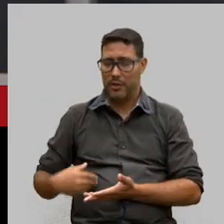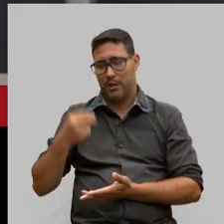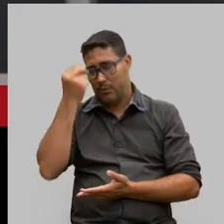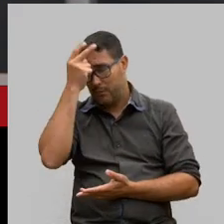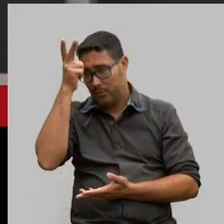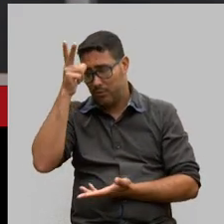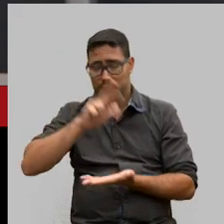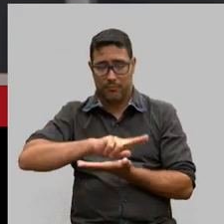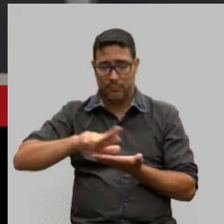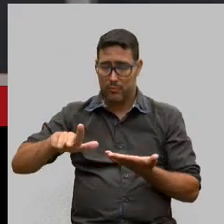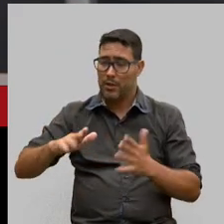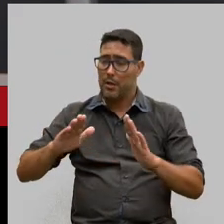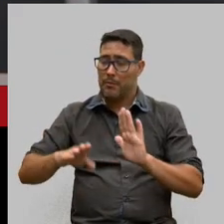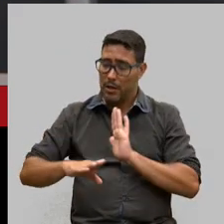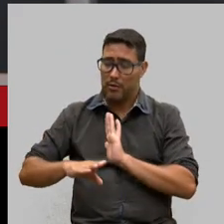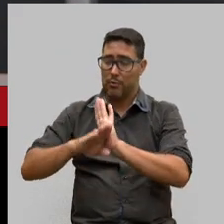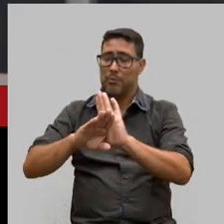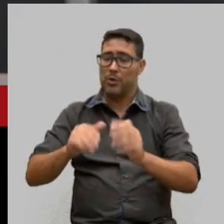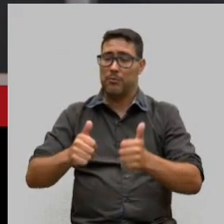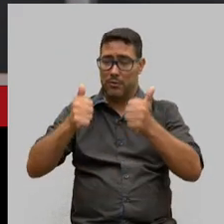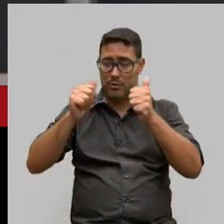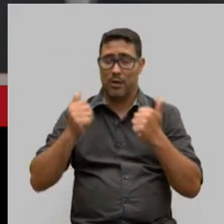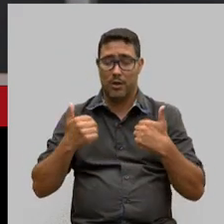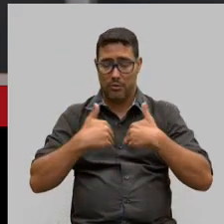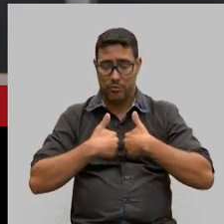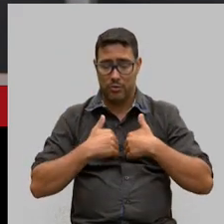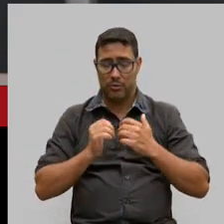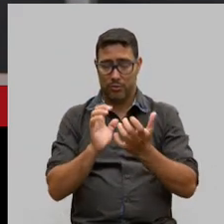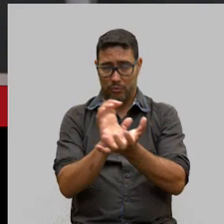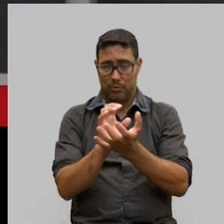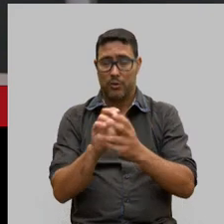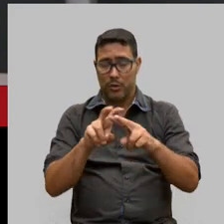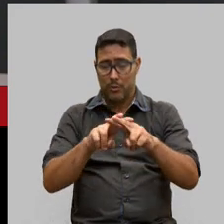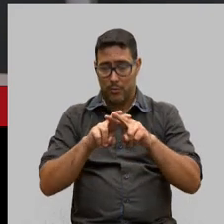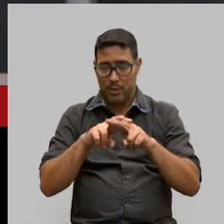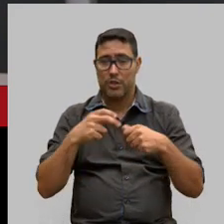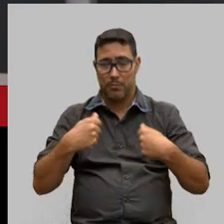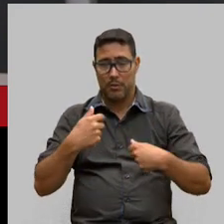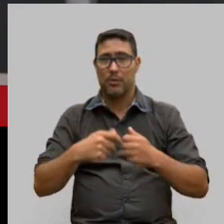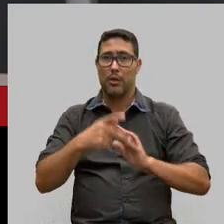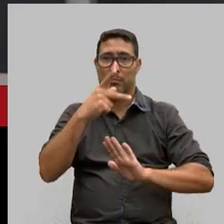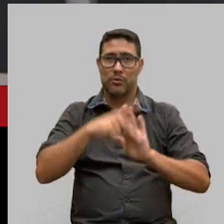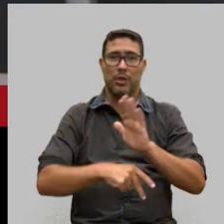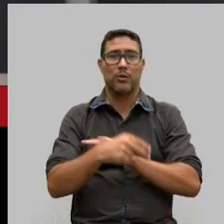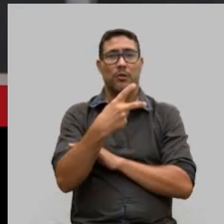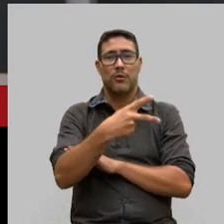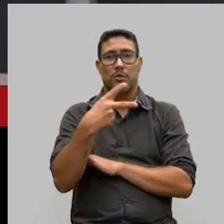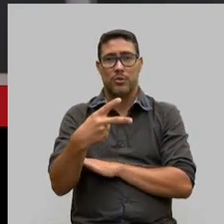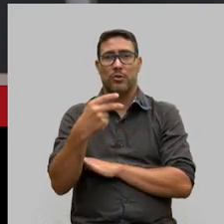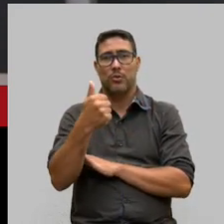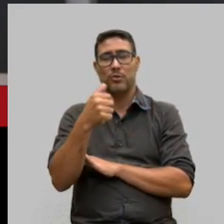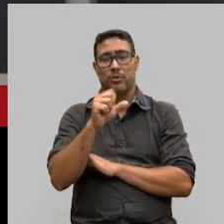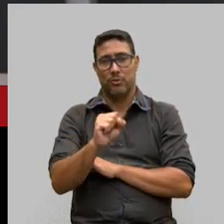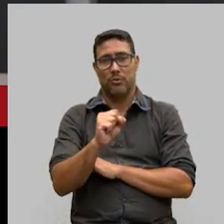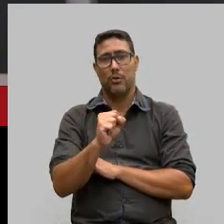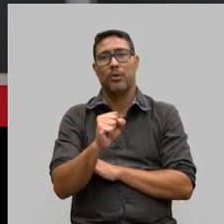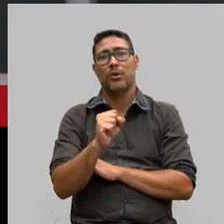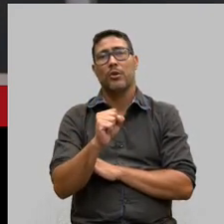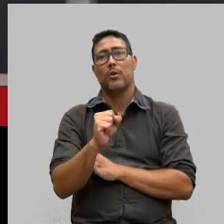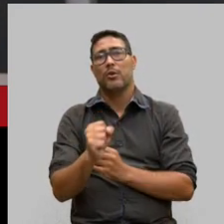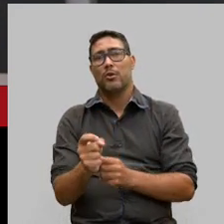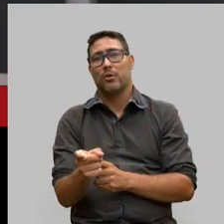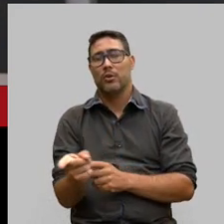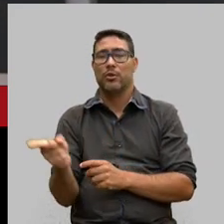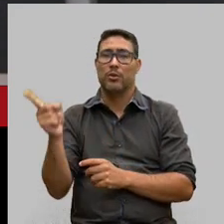especto autista por isso precisamos que o projeto 22/18 de 2020 do Companheiro Cristiano